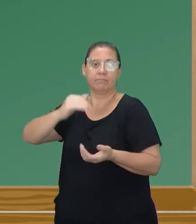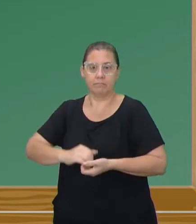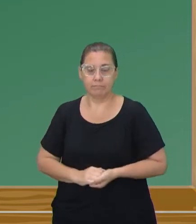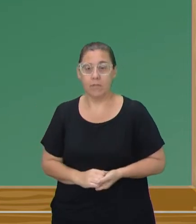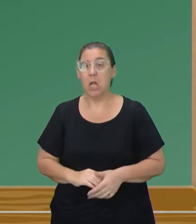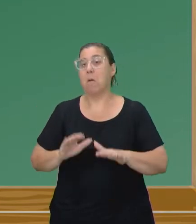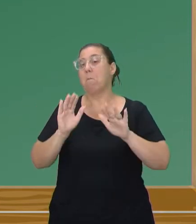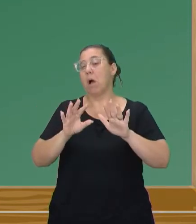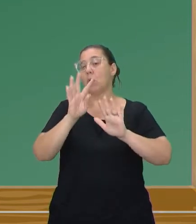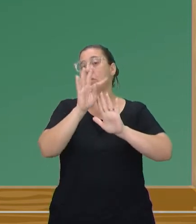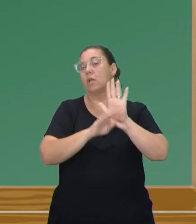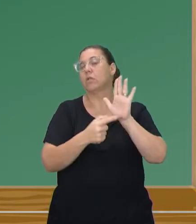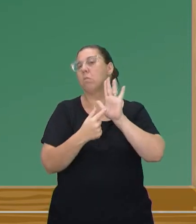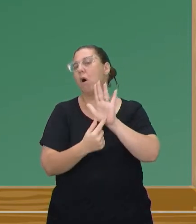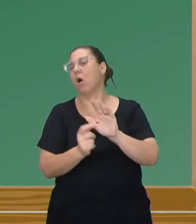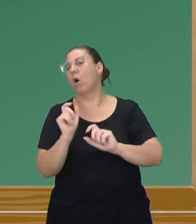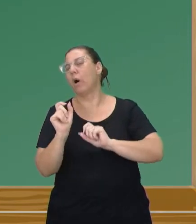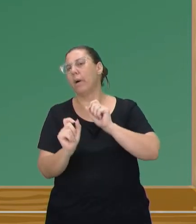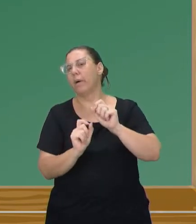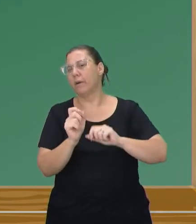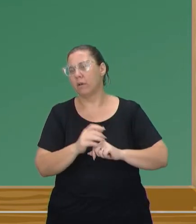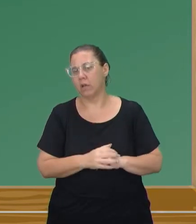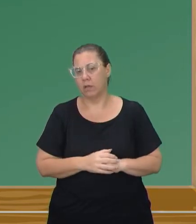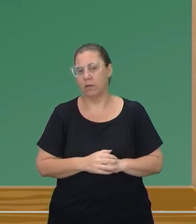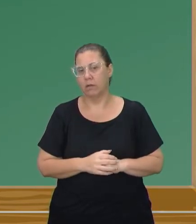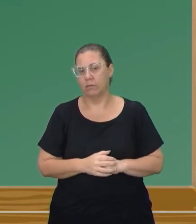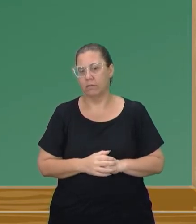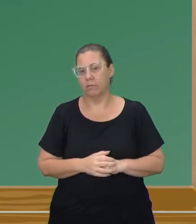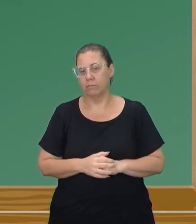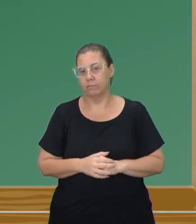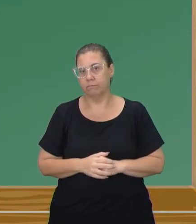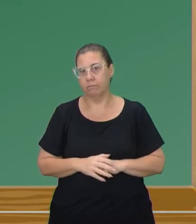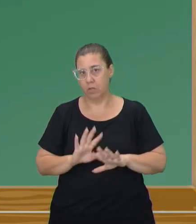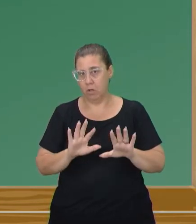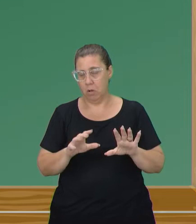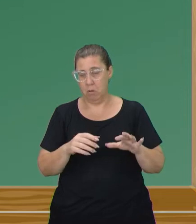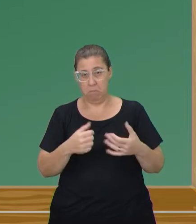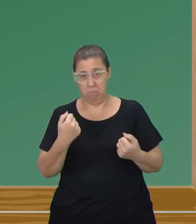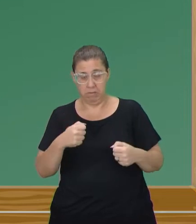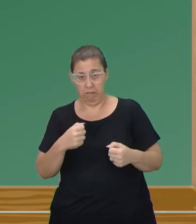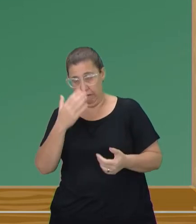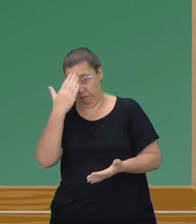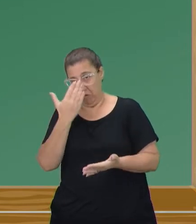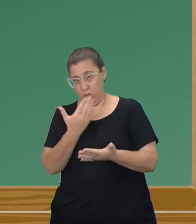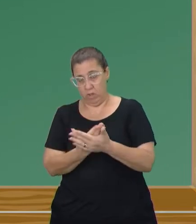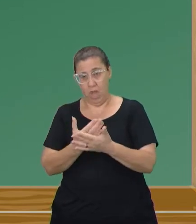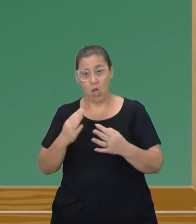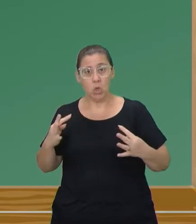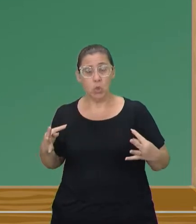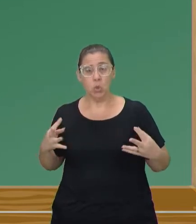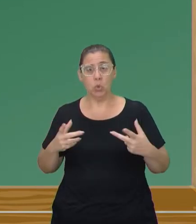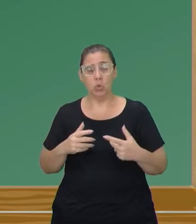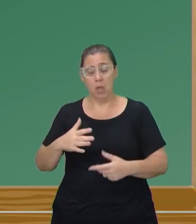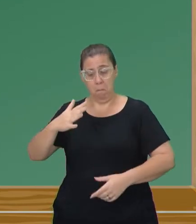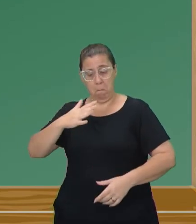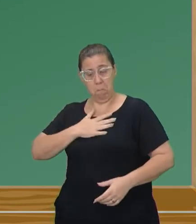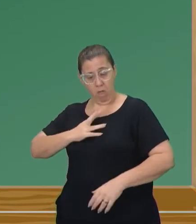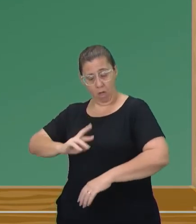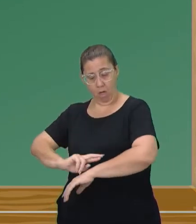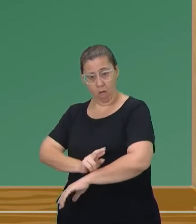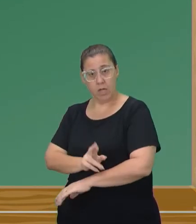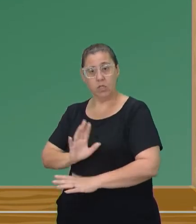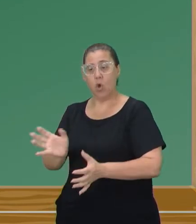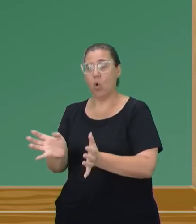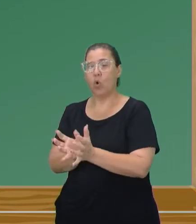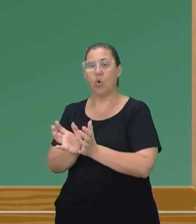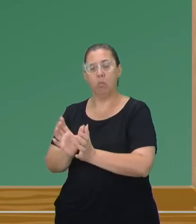que aí o texto ele diz assim, lá embaixo, sem necessariamente conduzir à crença de que a sua própria raça ou grupo étnico